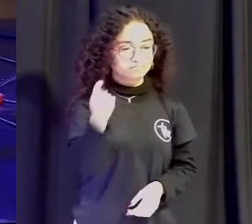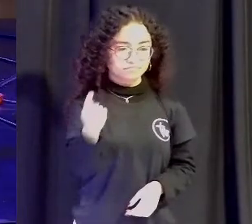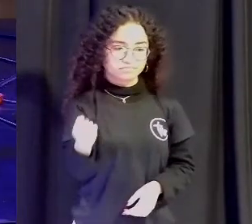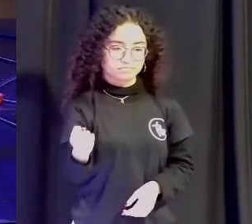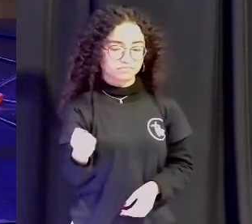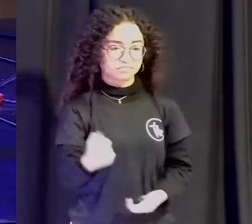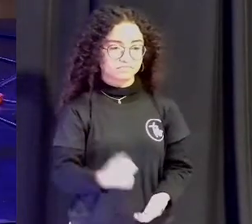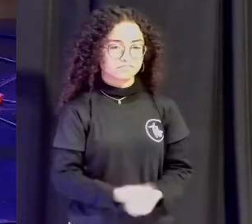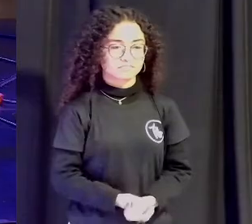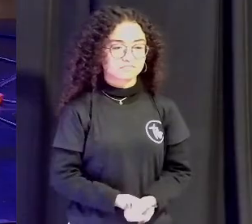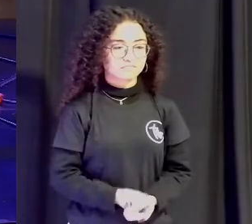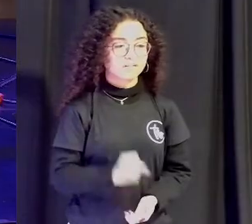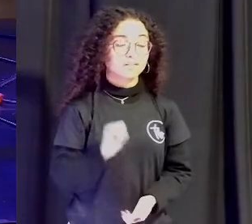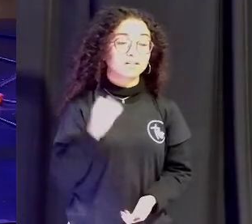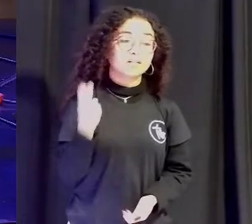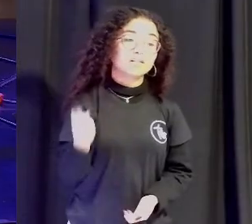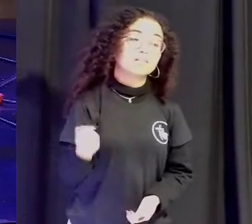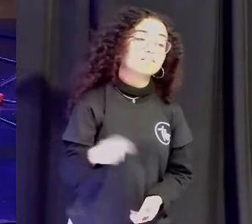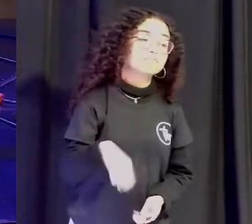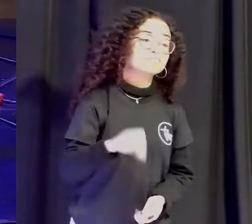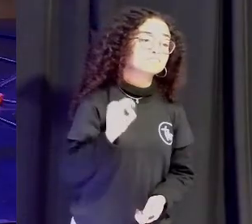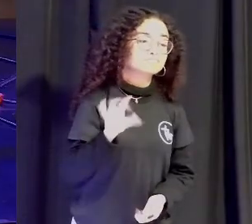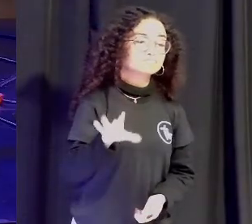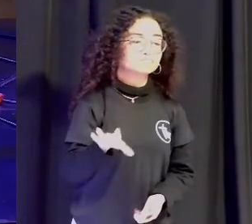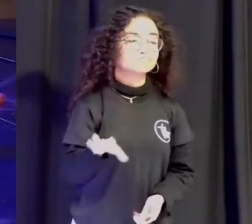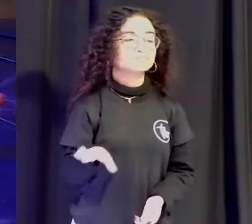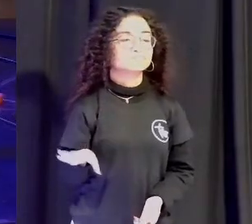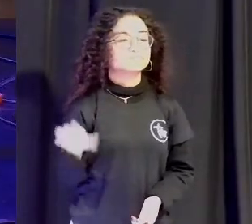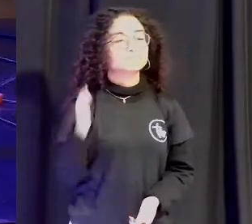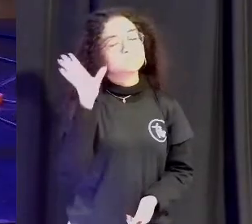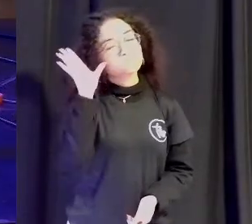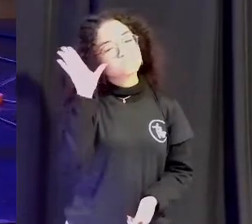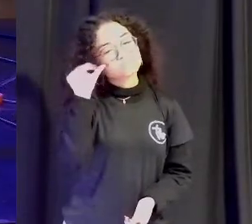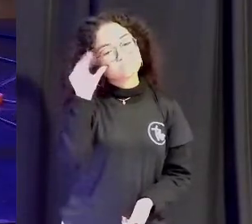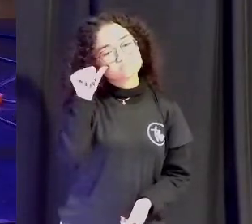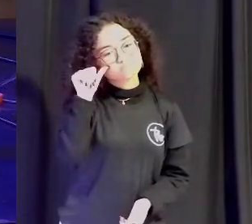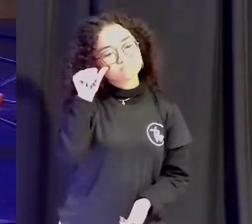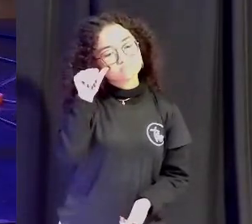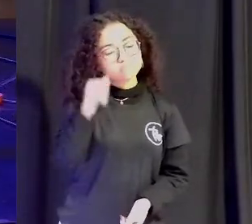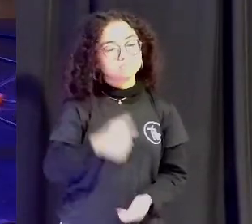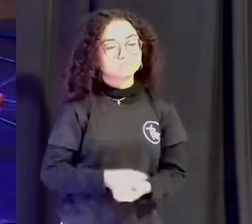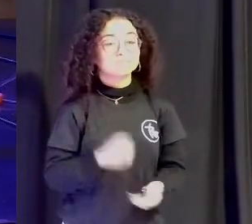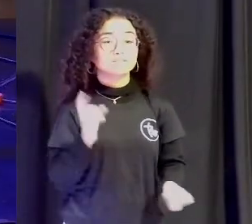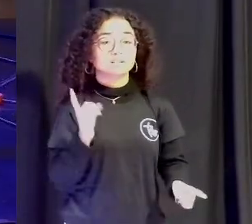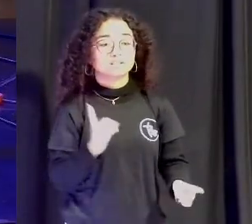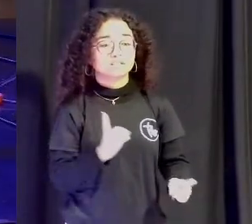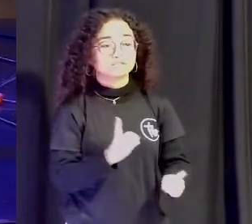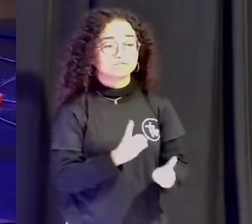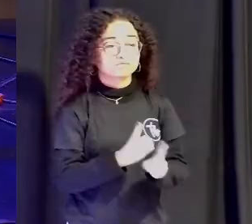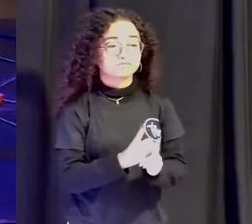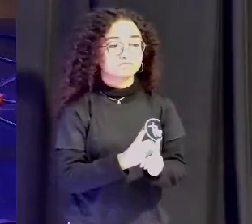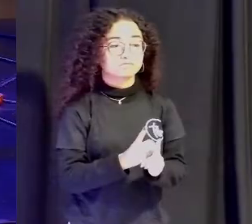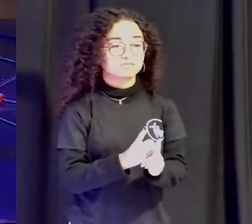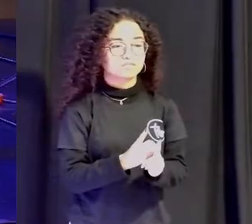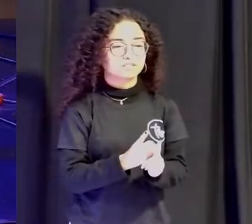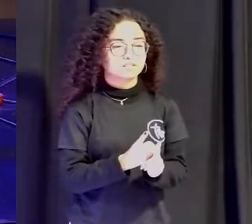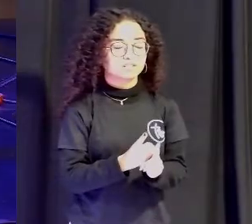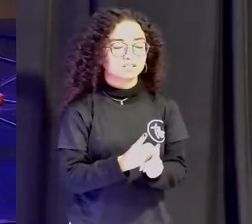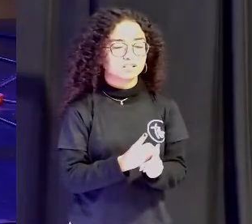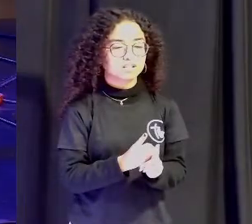ou simplesmente por curiosidade, ou se aproximaram de alguma maneira